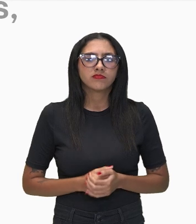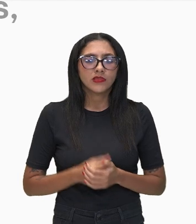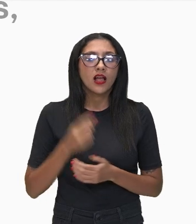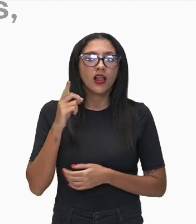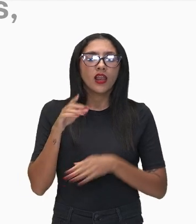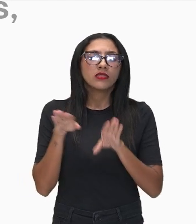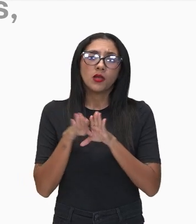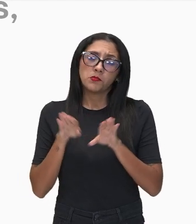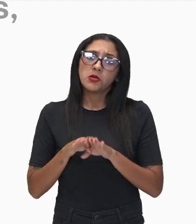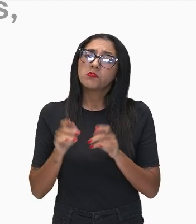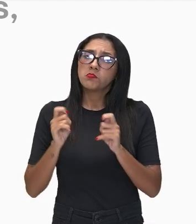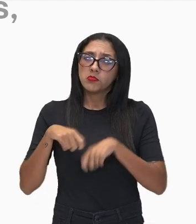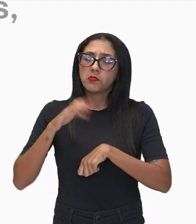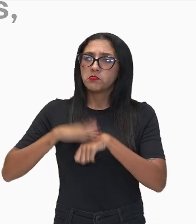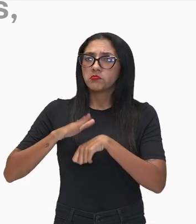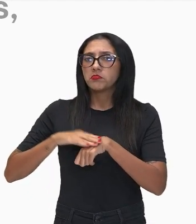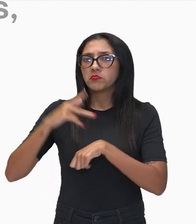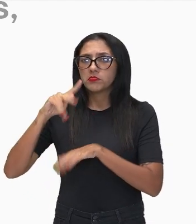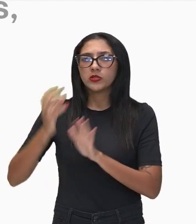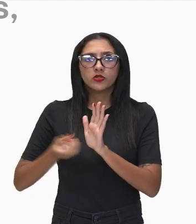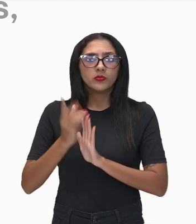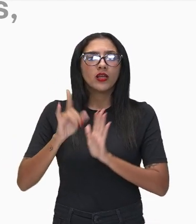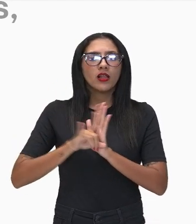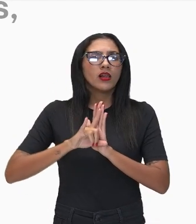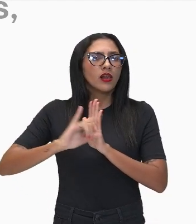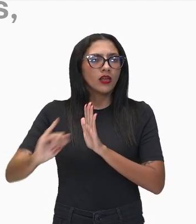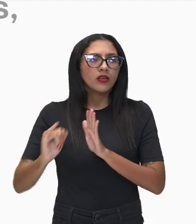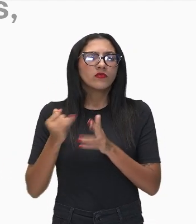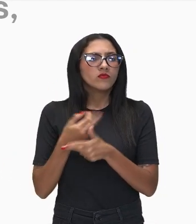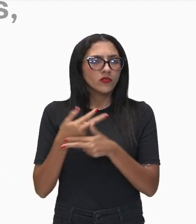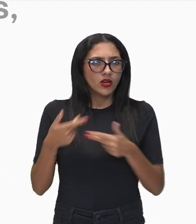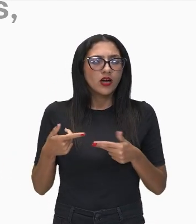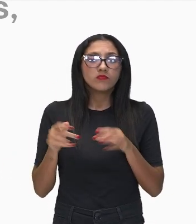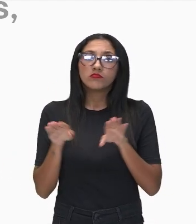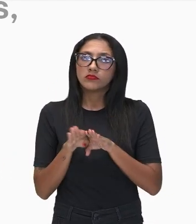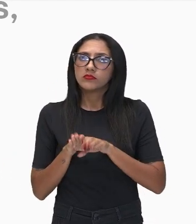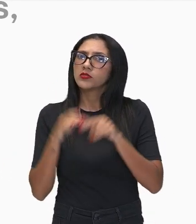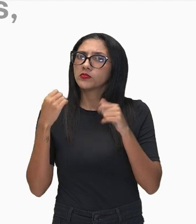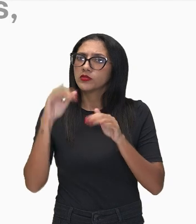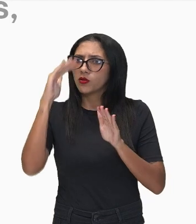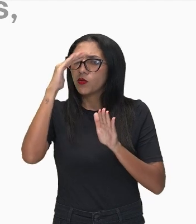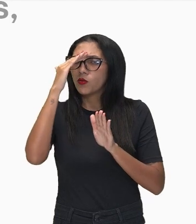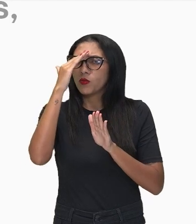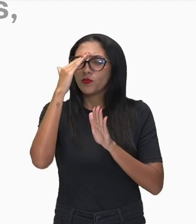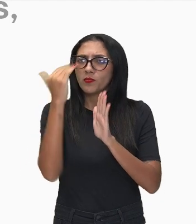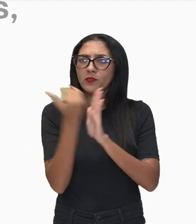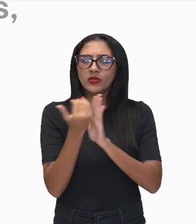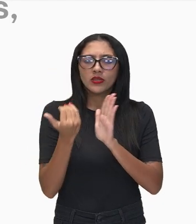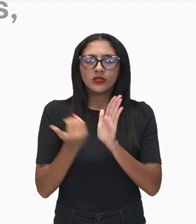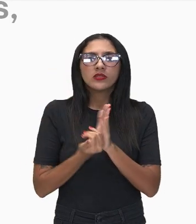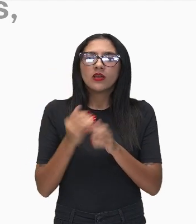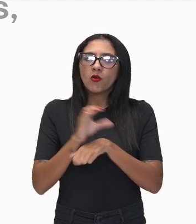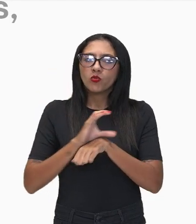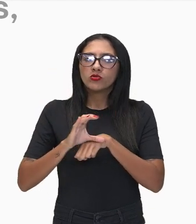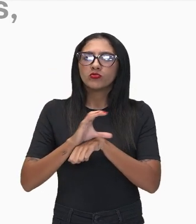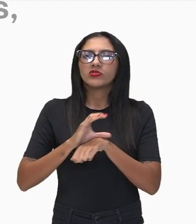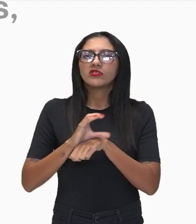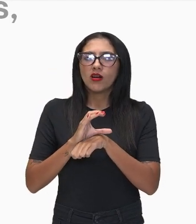as suas leis estaduais, sempre obedecendo, né, o governo central, né,